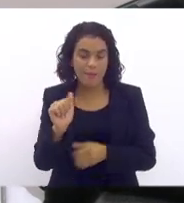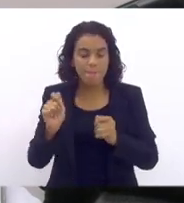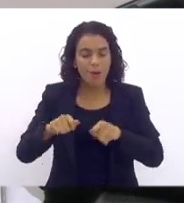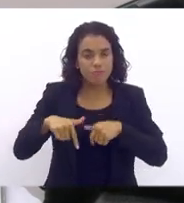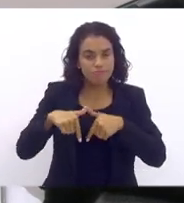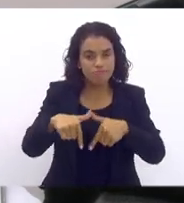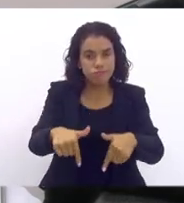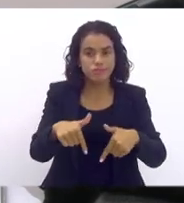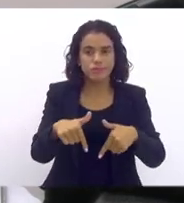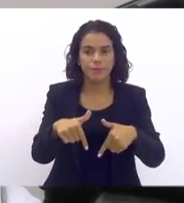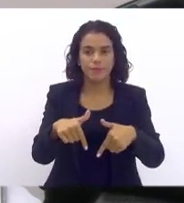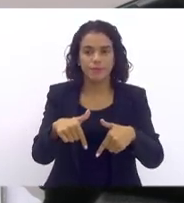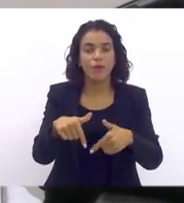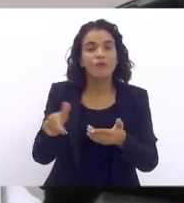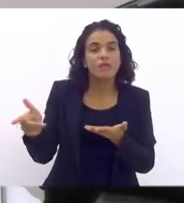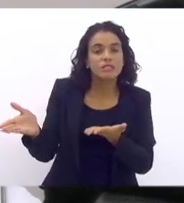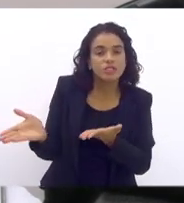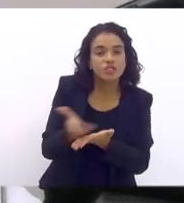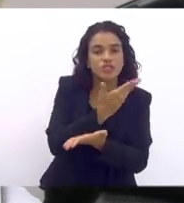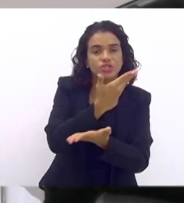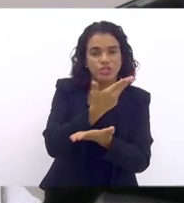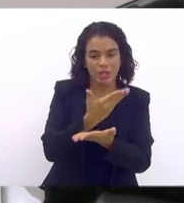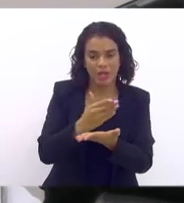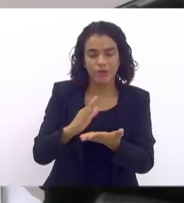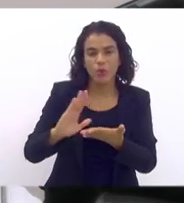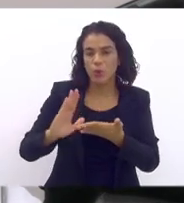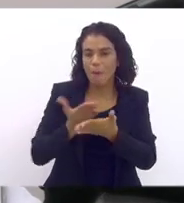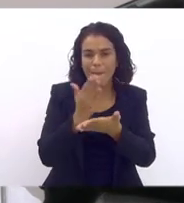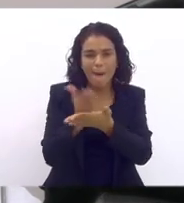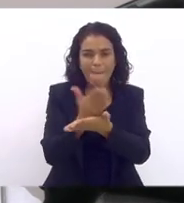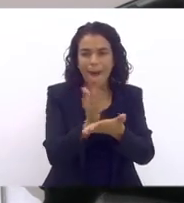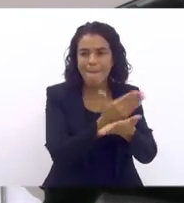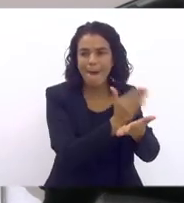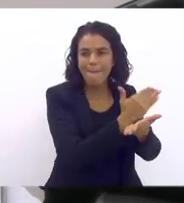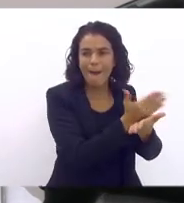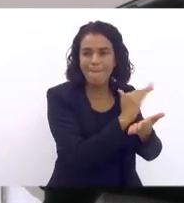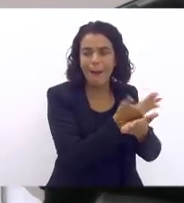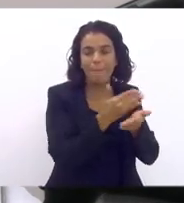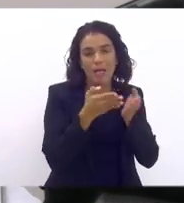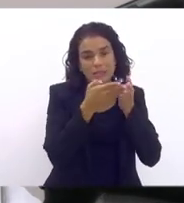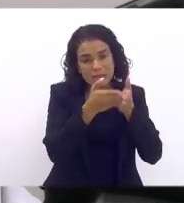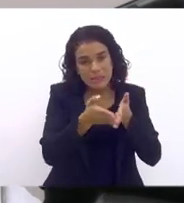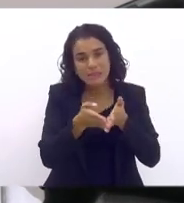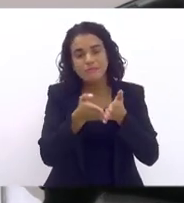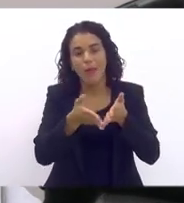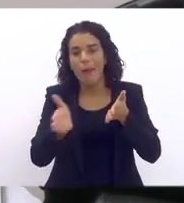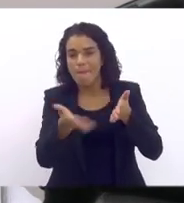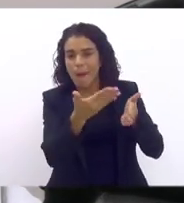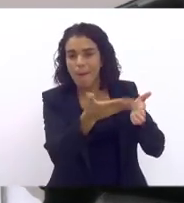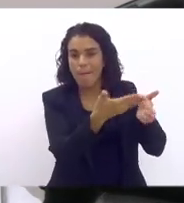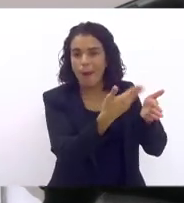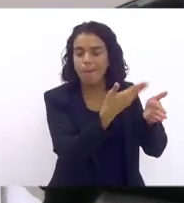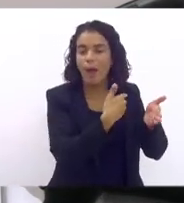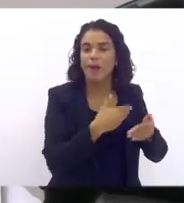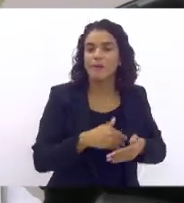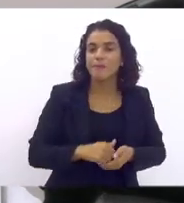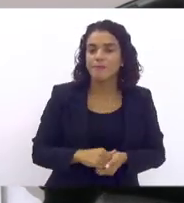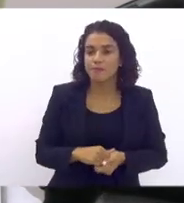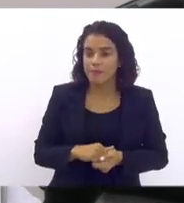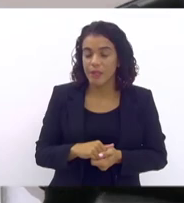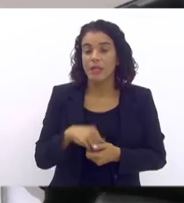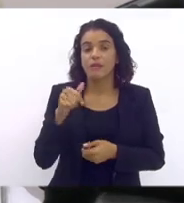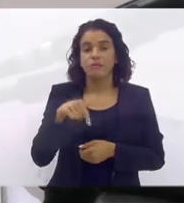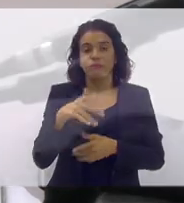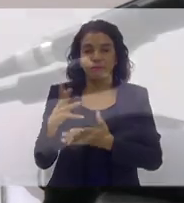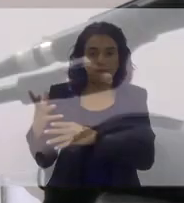comissão de quando será retirada as embarcações já que a autorização para retirar das embarcações depende do Risco do inia de fazer